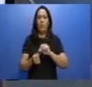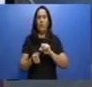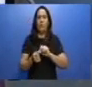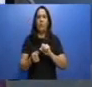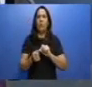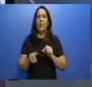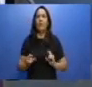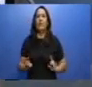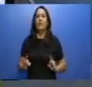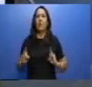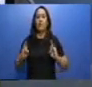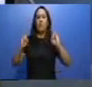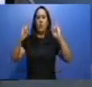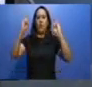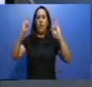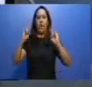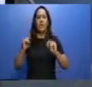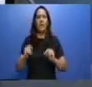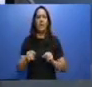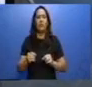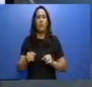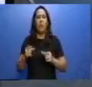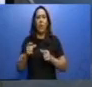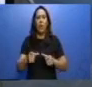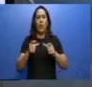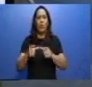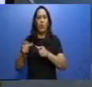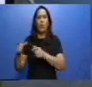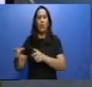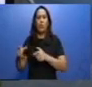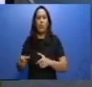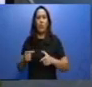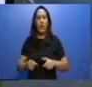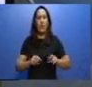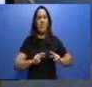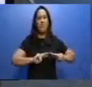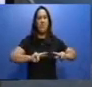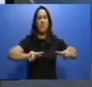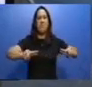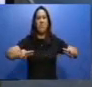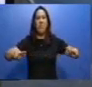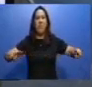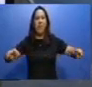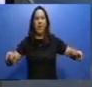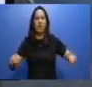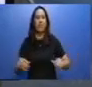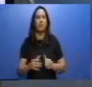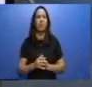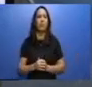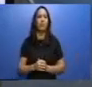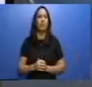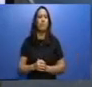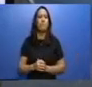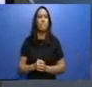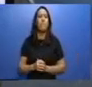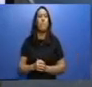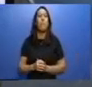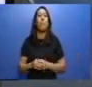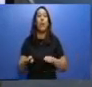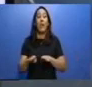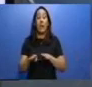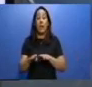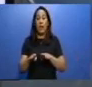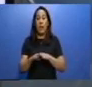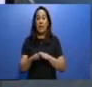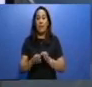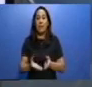de rodeio, né? Então, a geometria ela está presente na arquitetura e nas esculturas